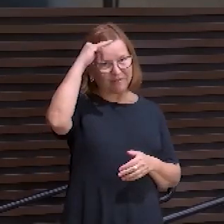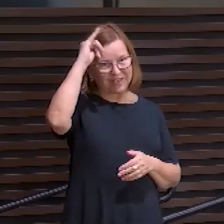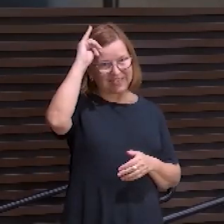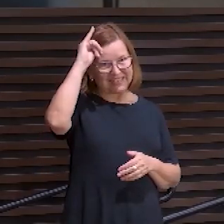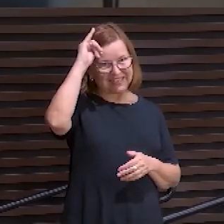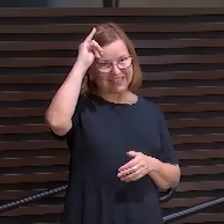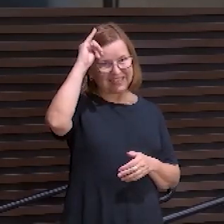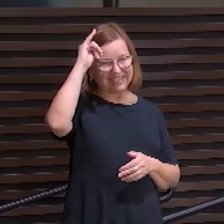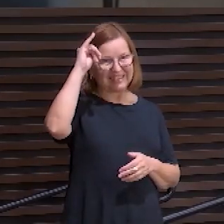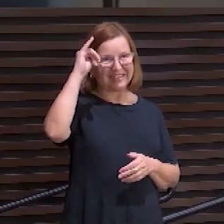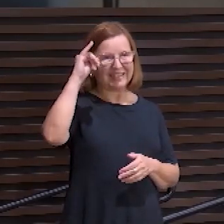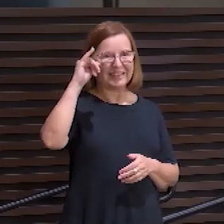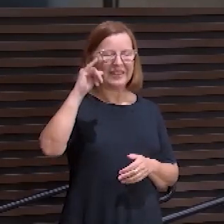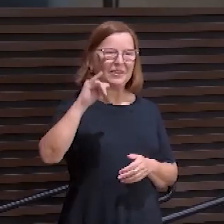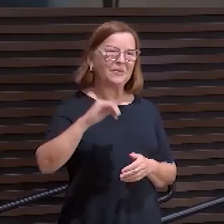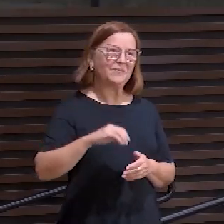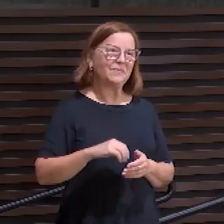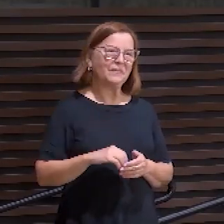do estado